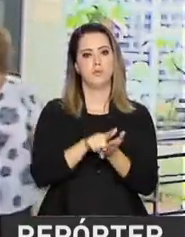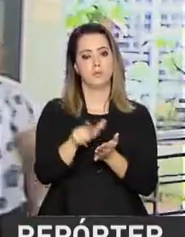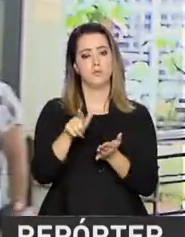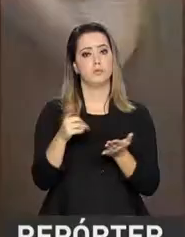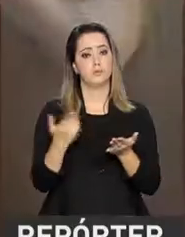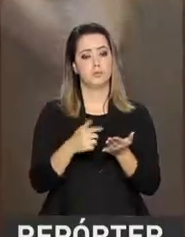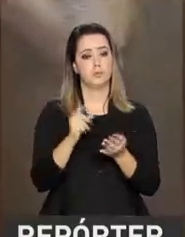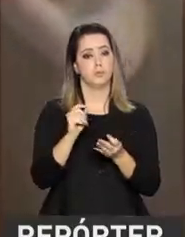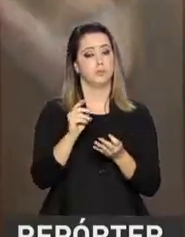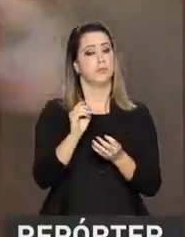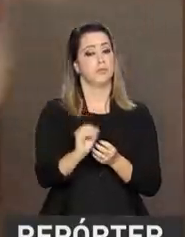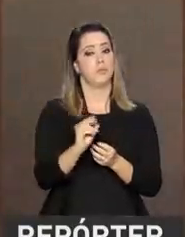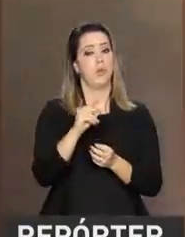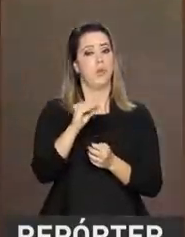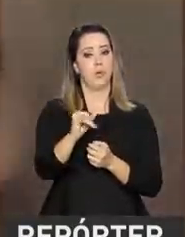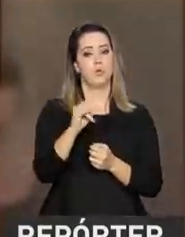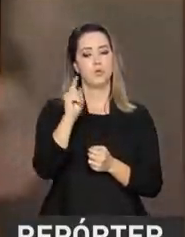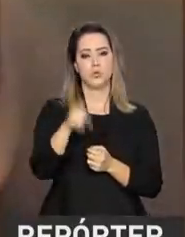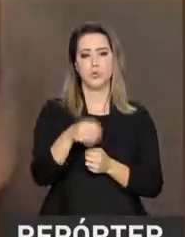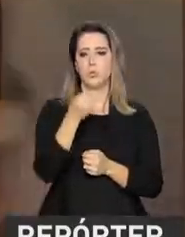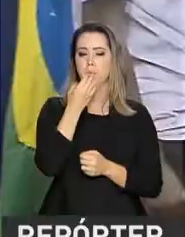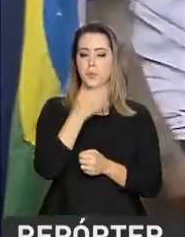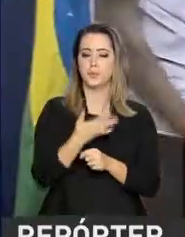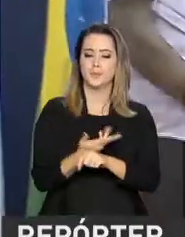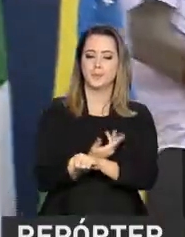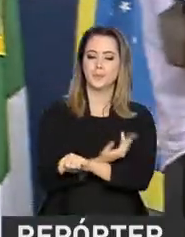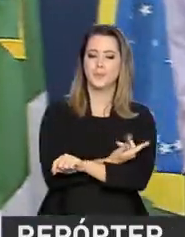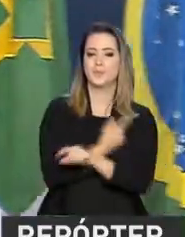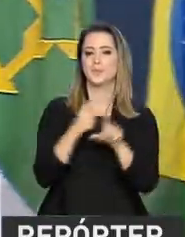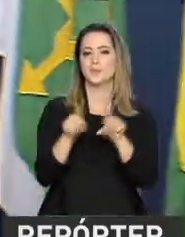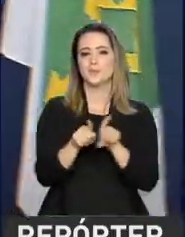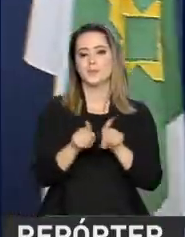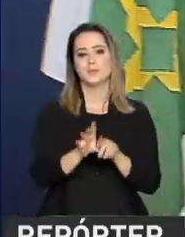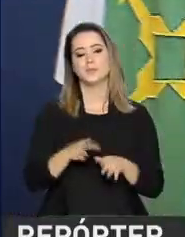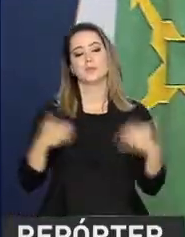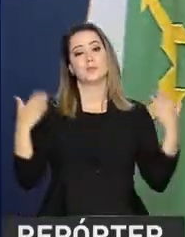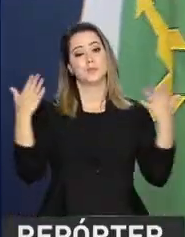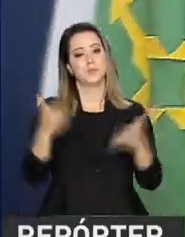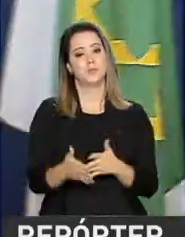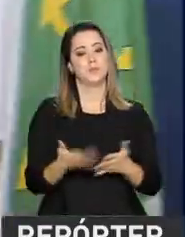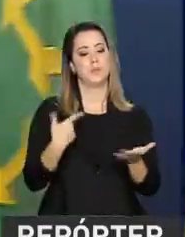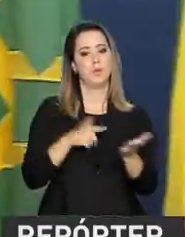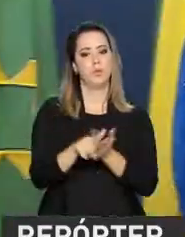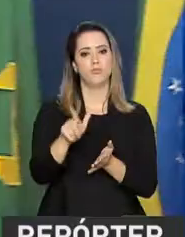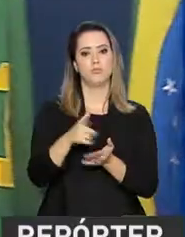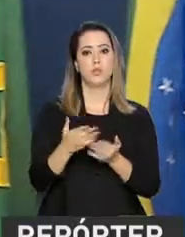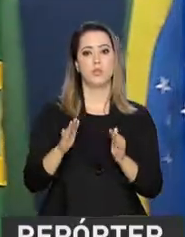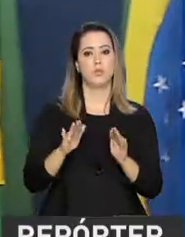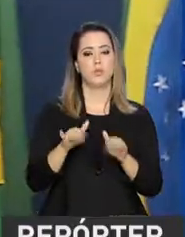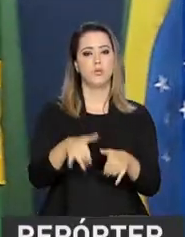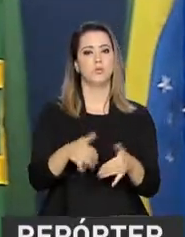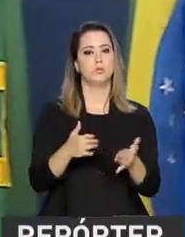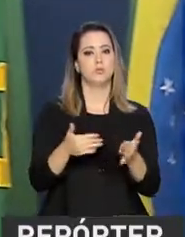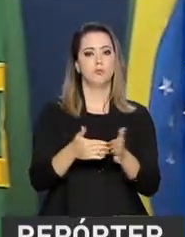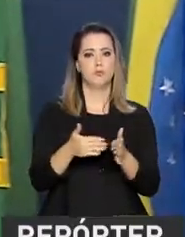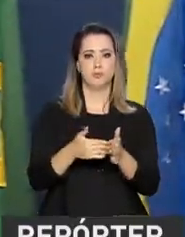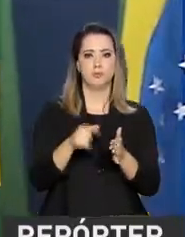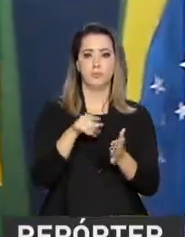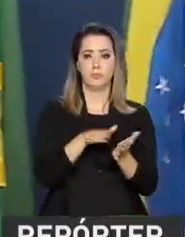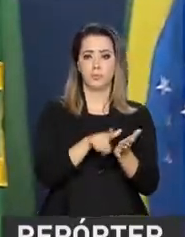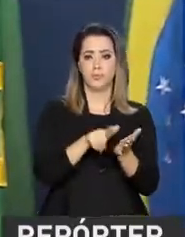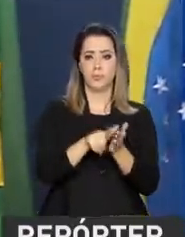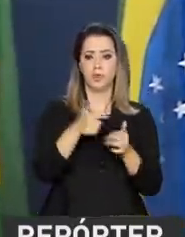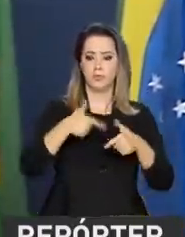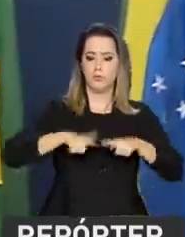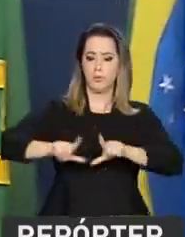da união o dia foi de muita emoção além de participar da última impressão do diário ele recebeu uma homenagem no